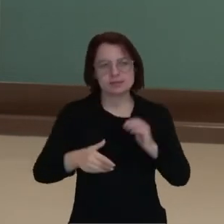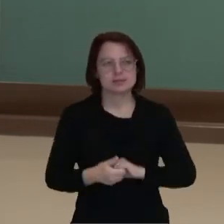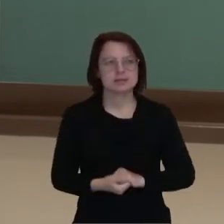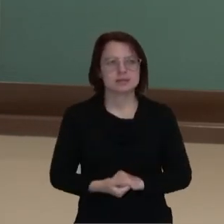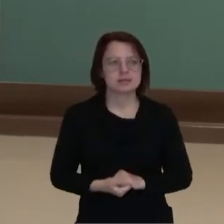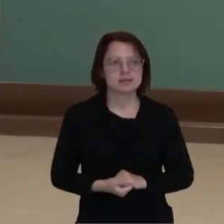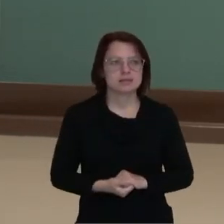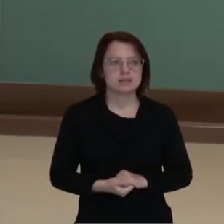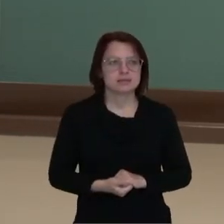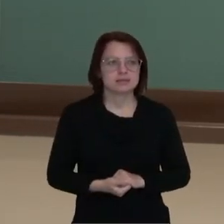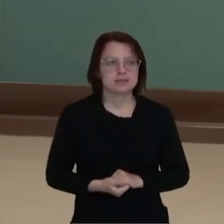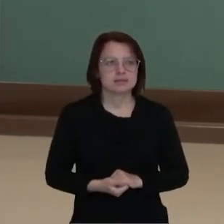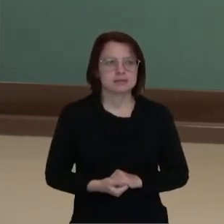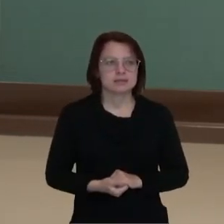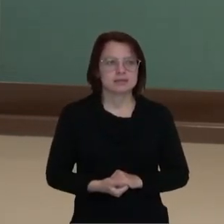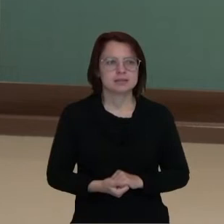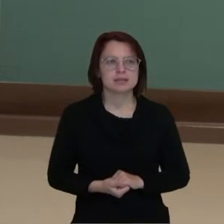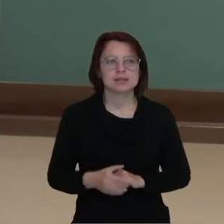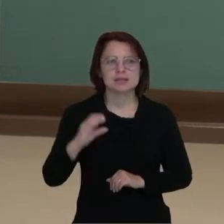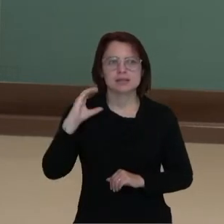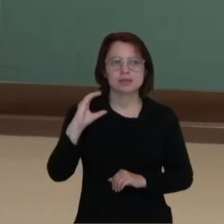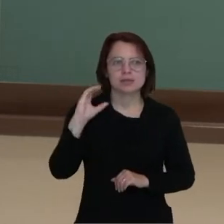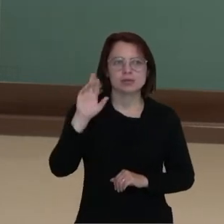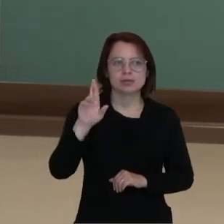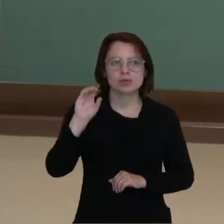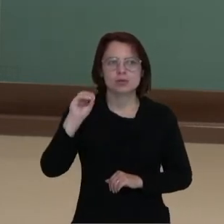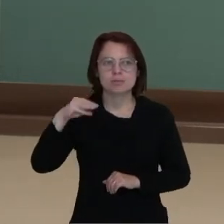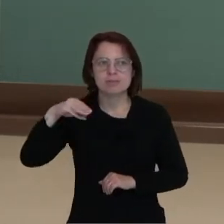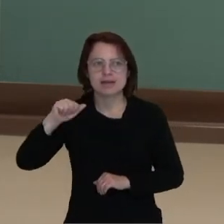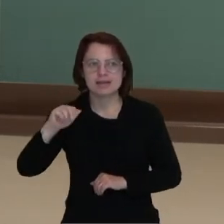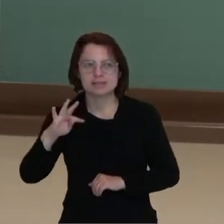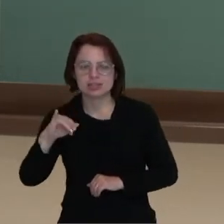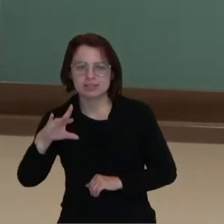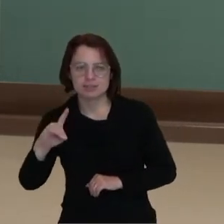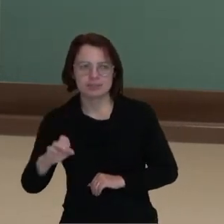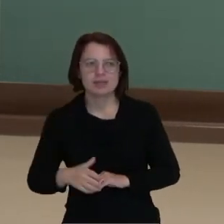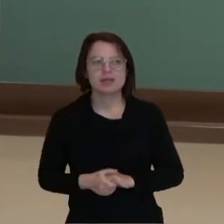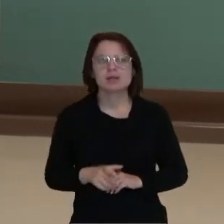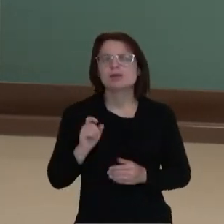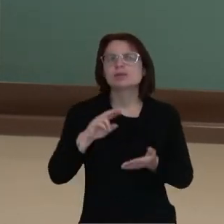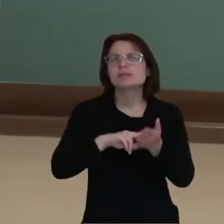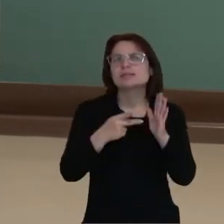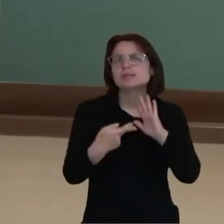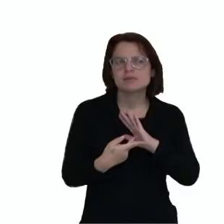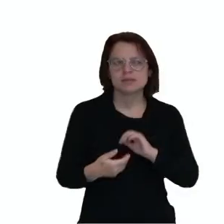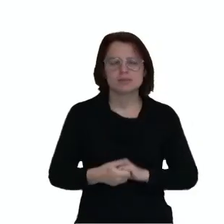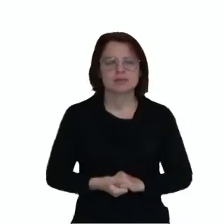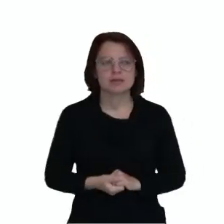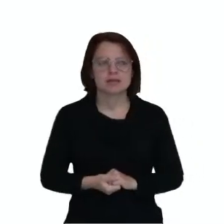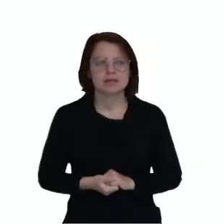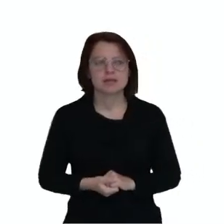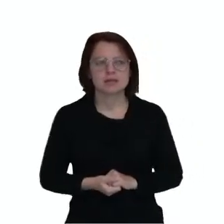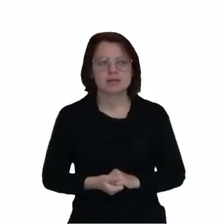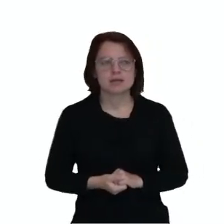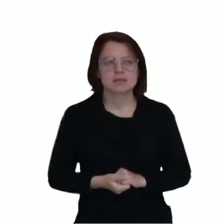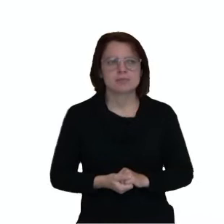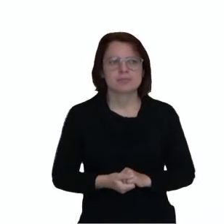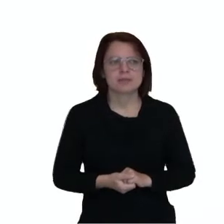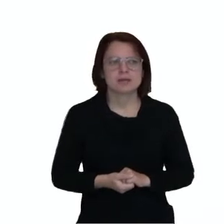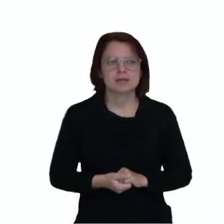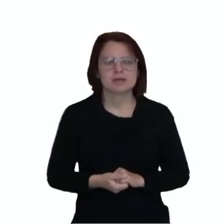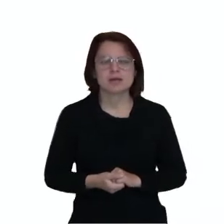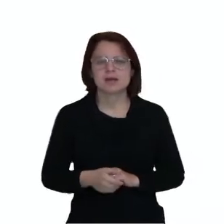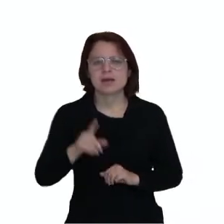sexuais. Então, cromátide. O que é cromátide? Podemos dizer que a cromátide é uma das